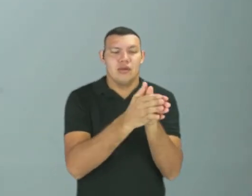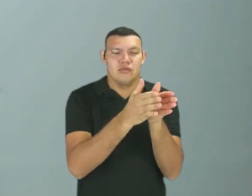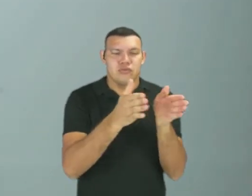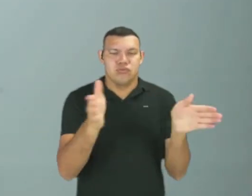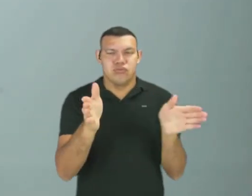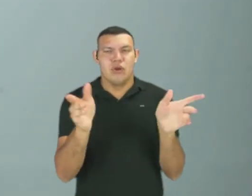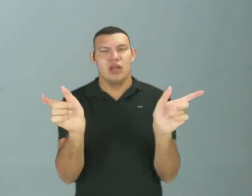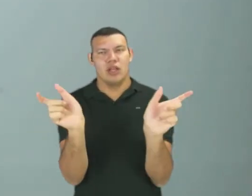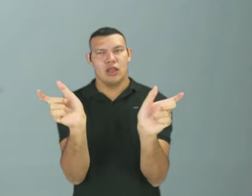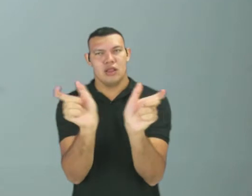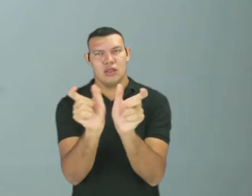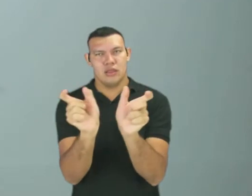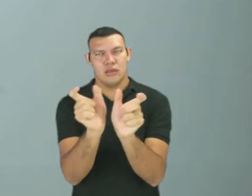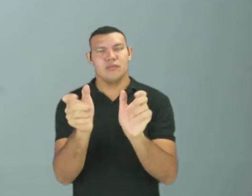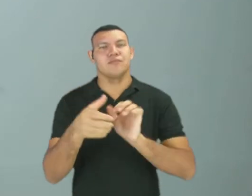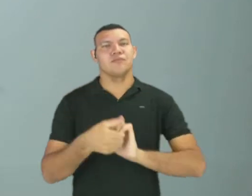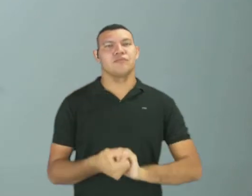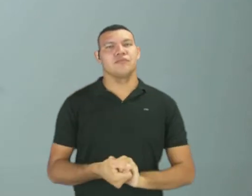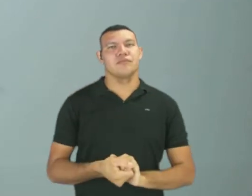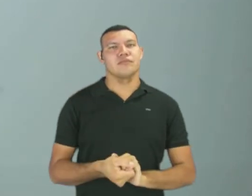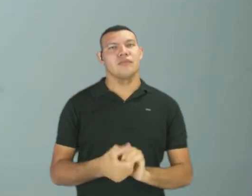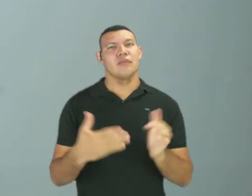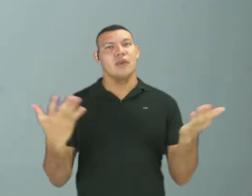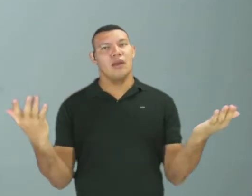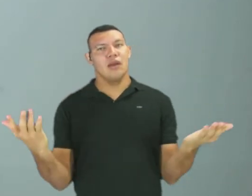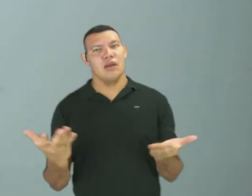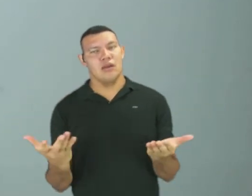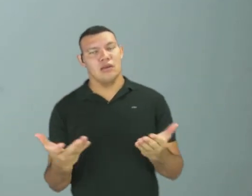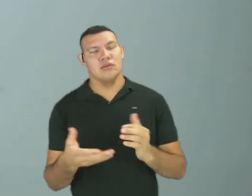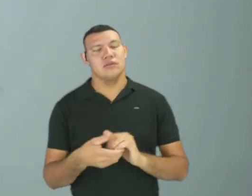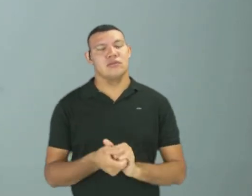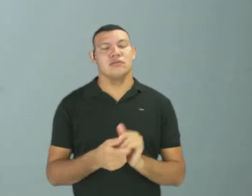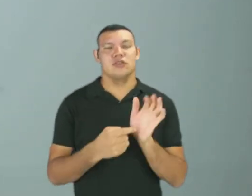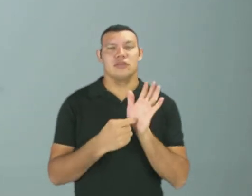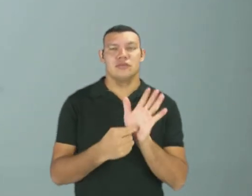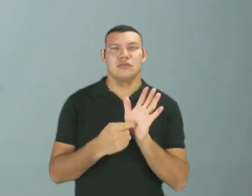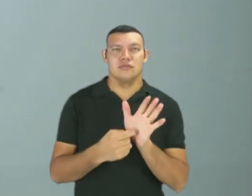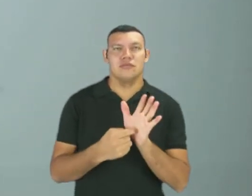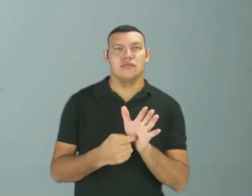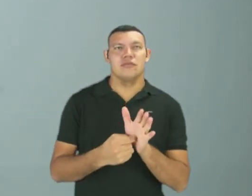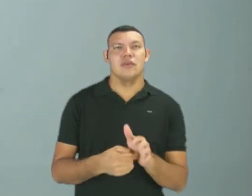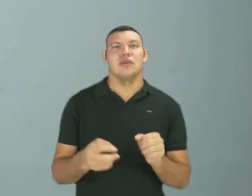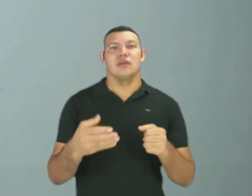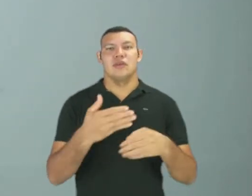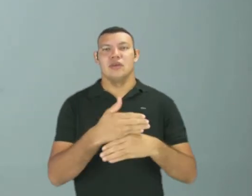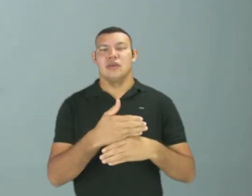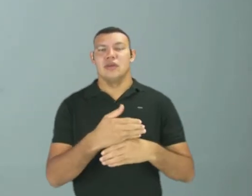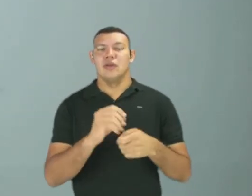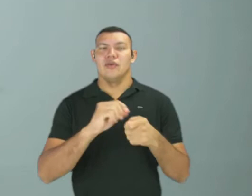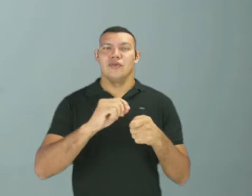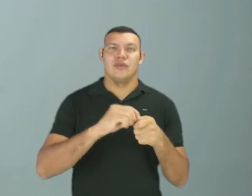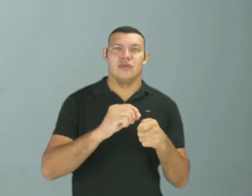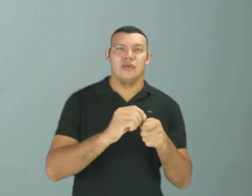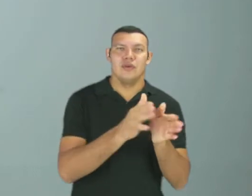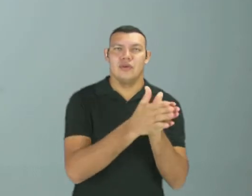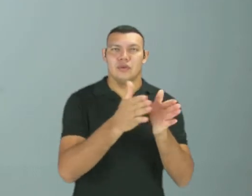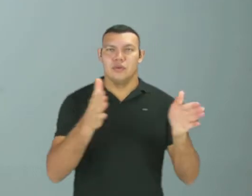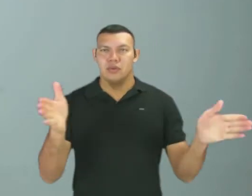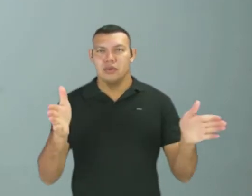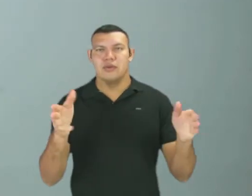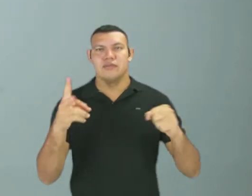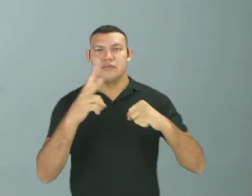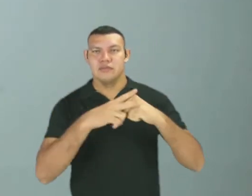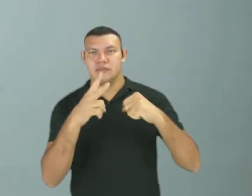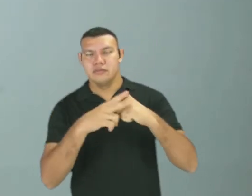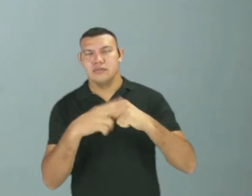identificar essas a distância da oração e a existência do período através do verbo tá bom hoje a gente vai